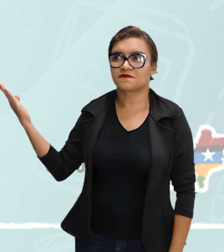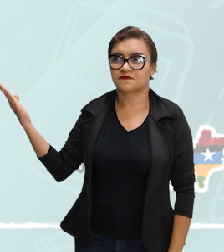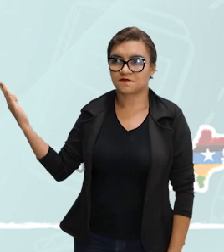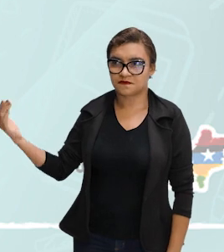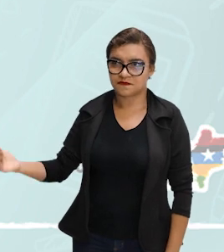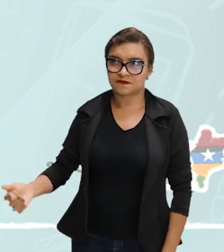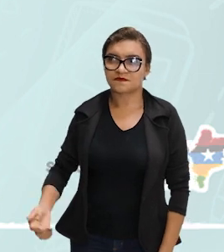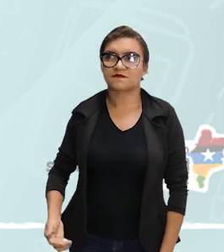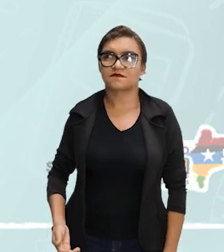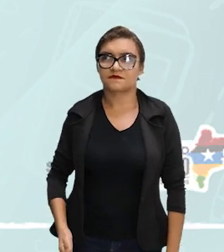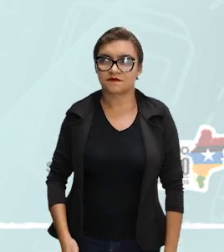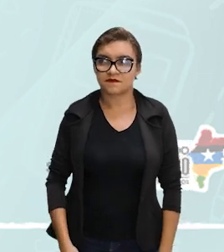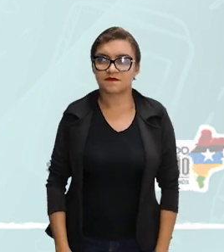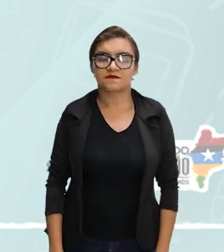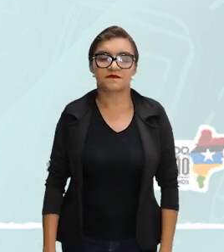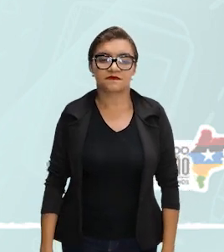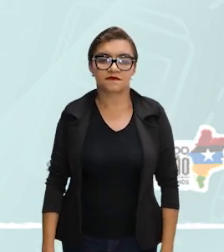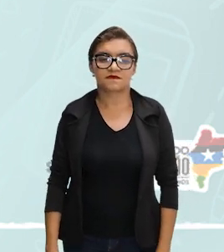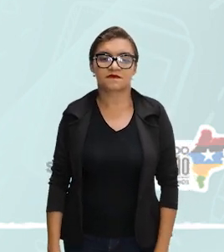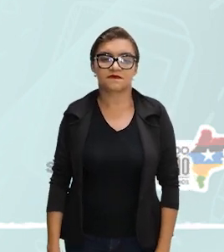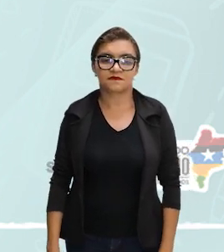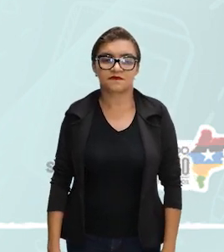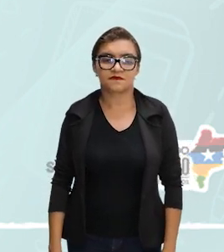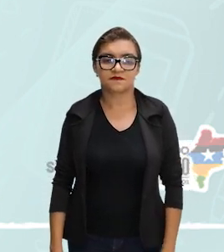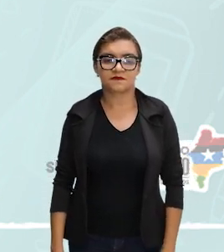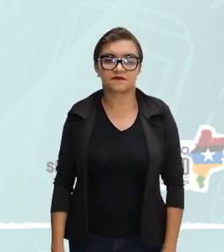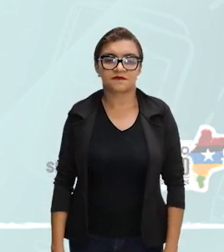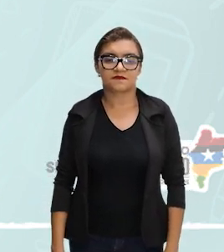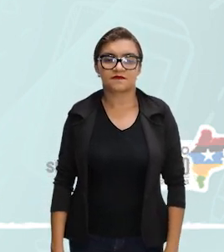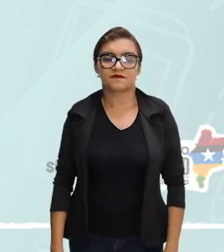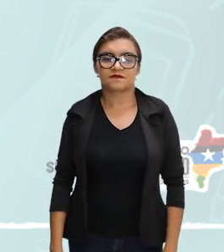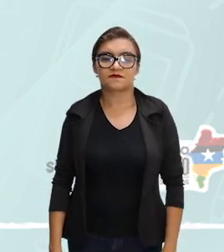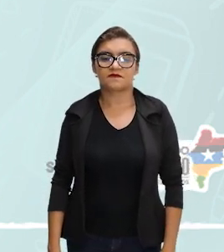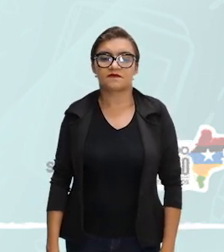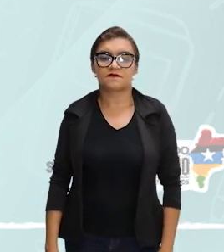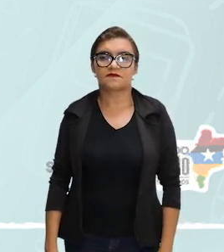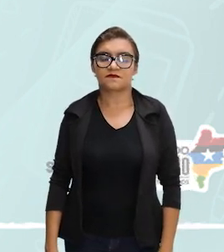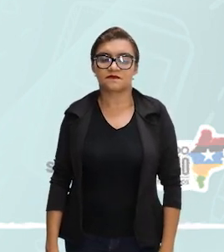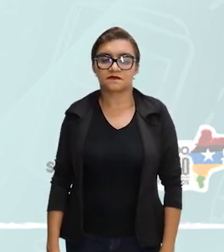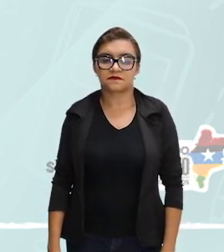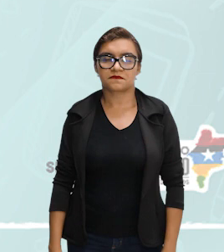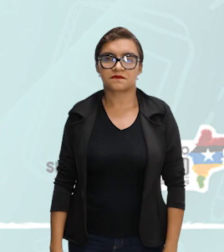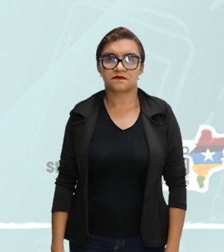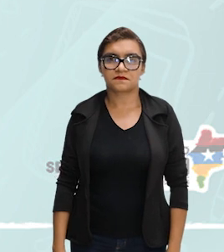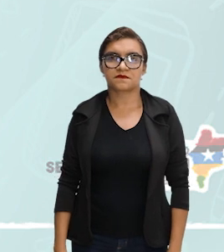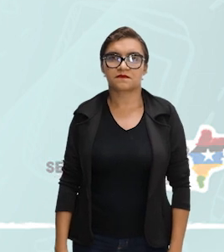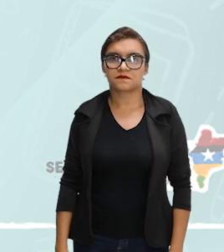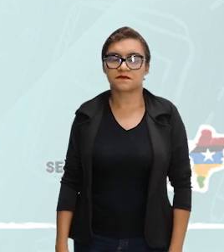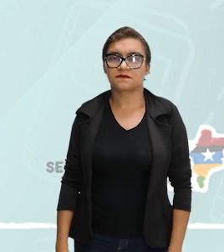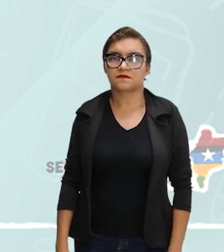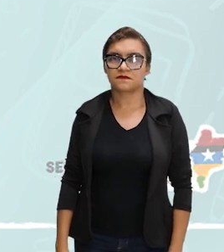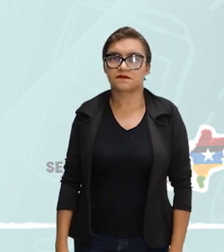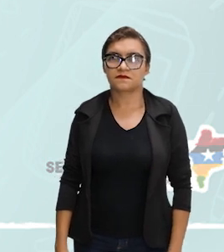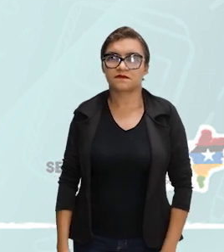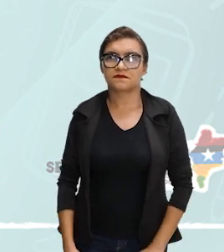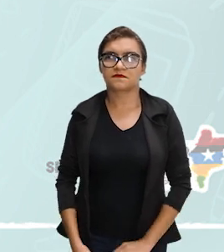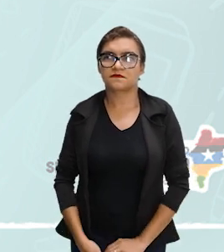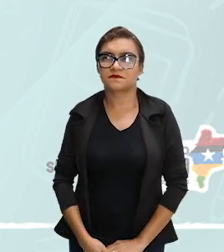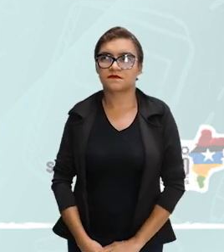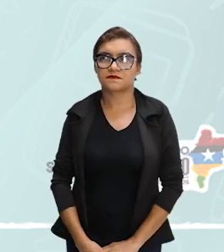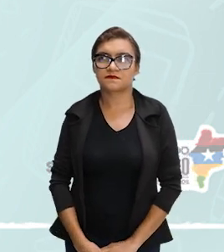entender, entretener, para entreter, tá? Esperar,